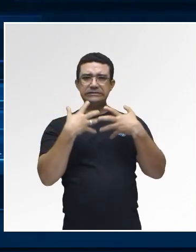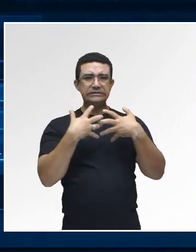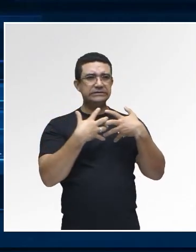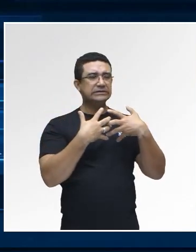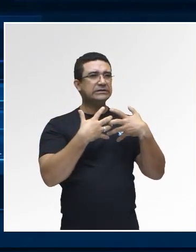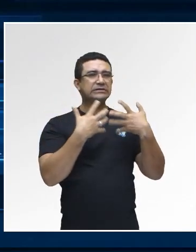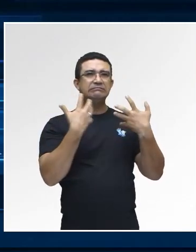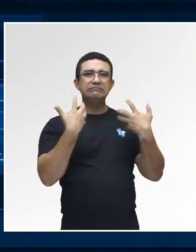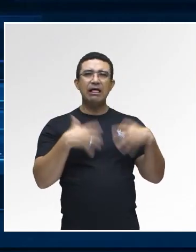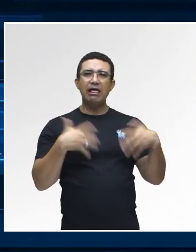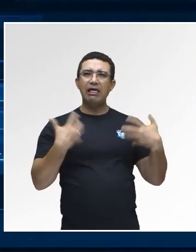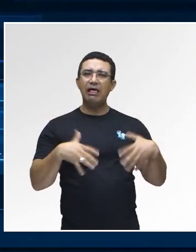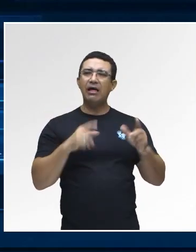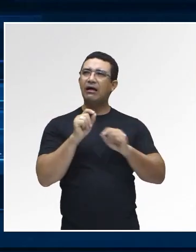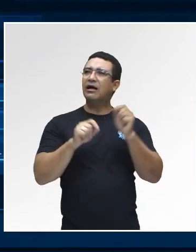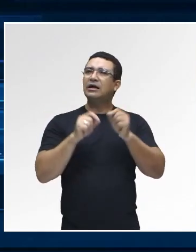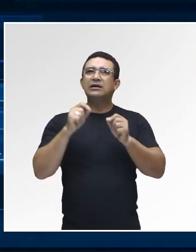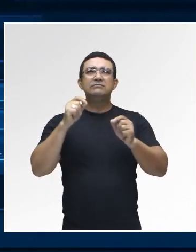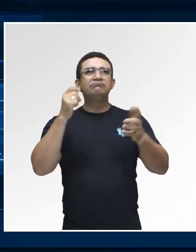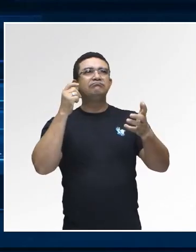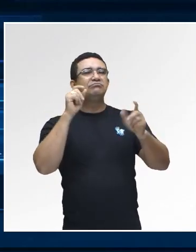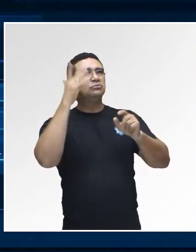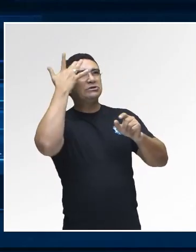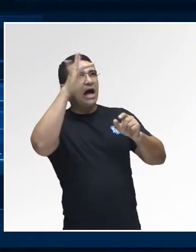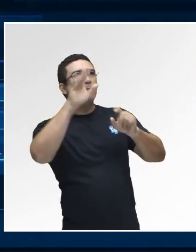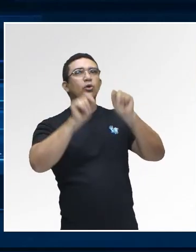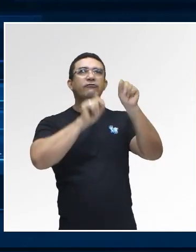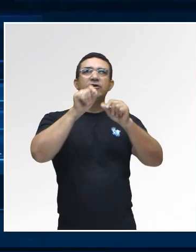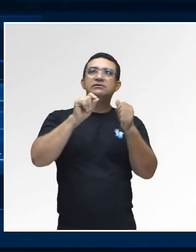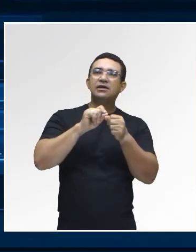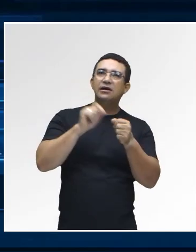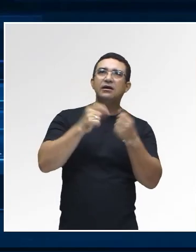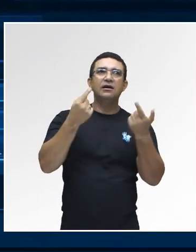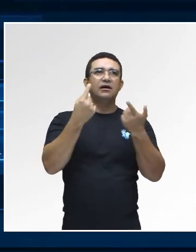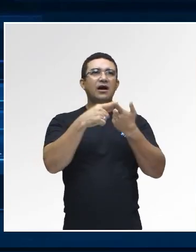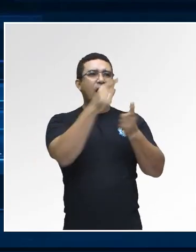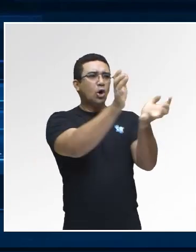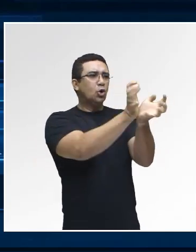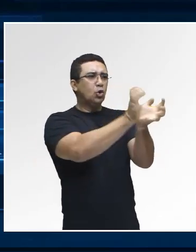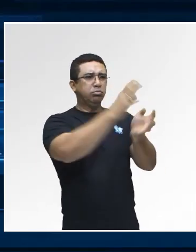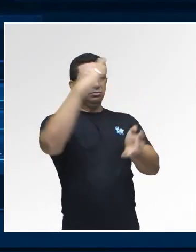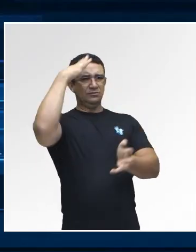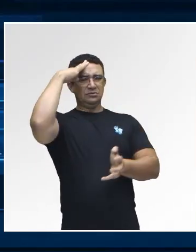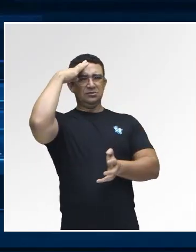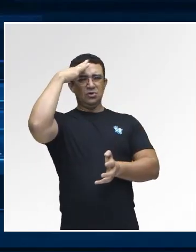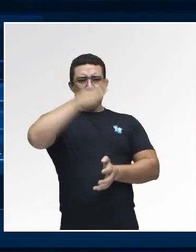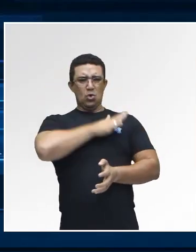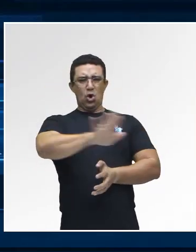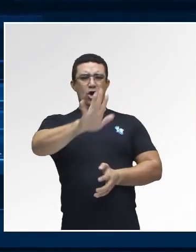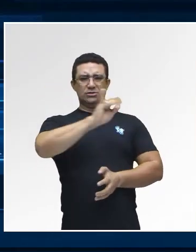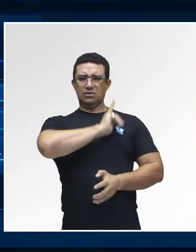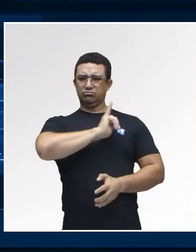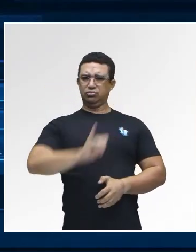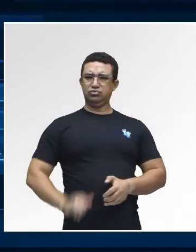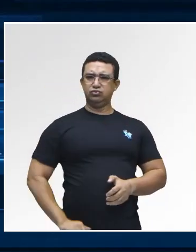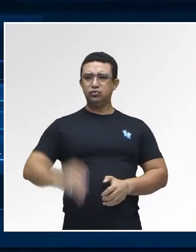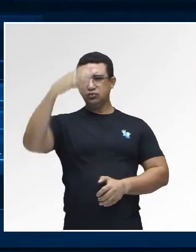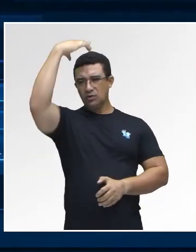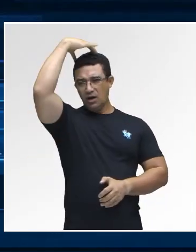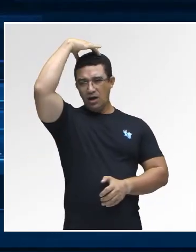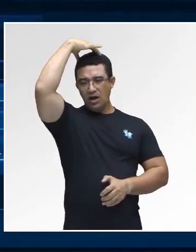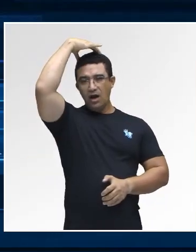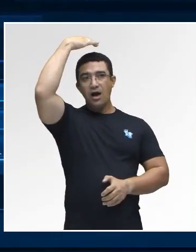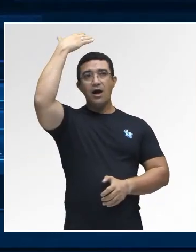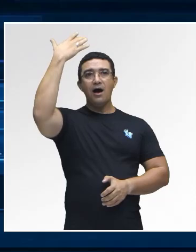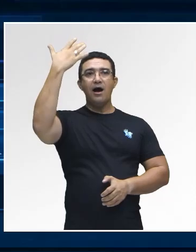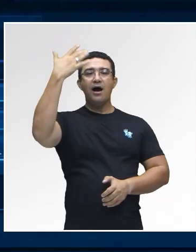estivesse perdido. Eu estou insatisfeito aí com o imperador, eu não consigo mais conquistar terras, eu não tenho mais espólio de